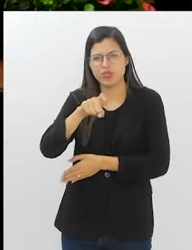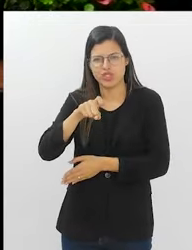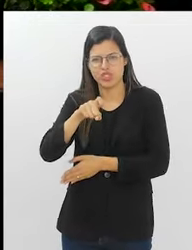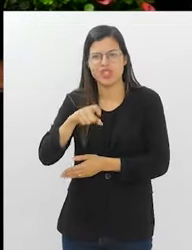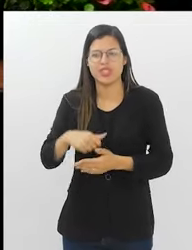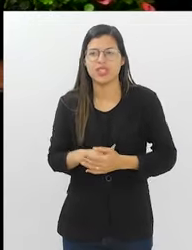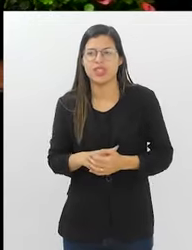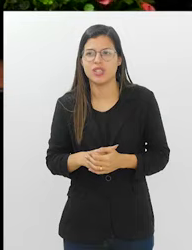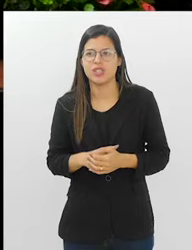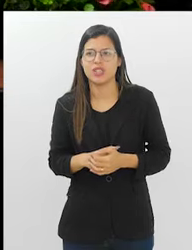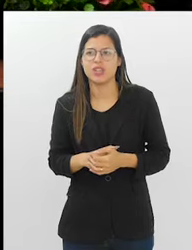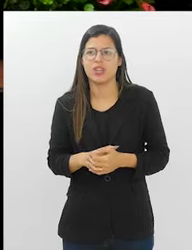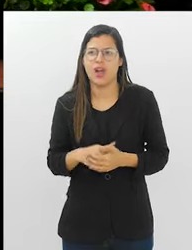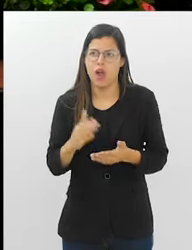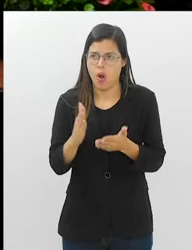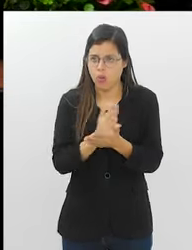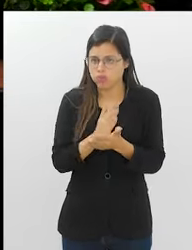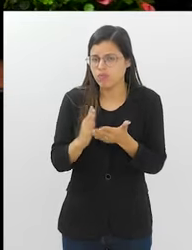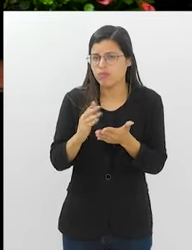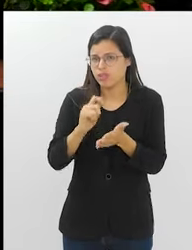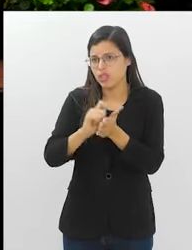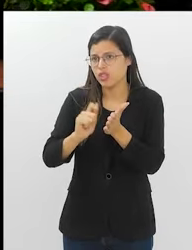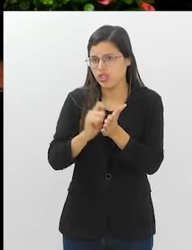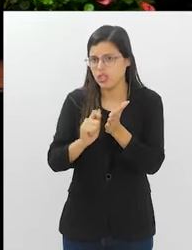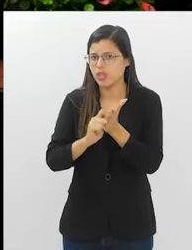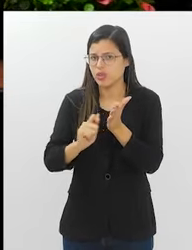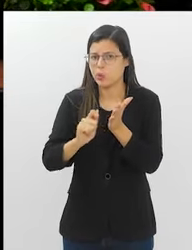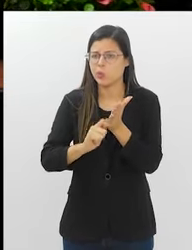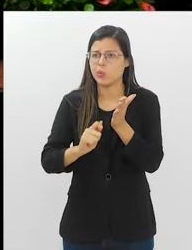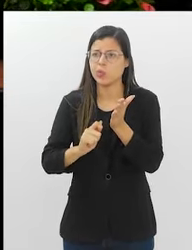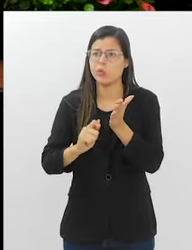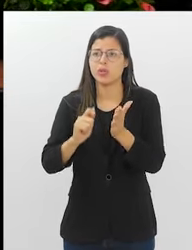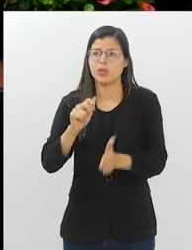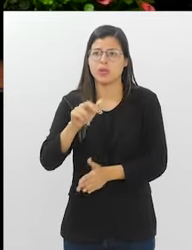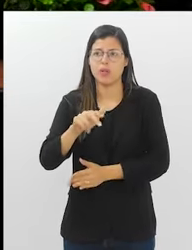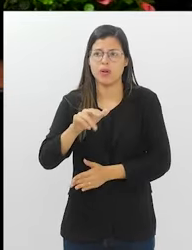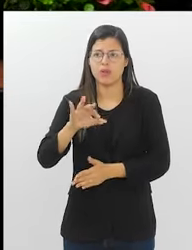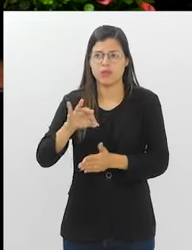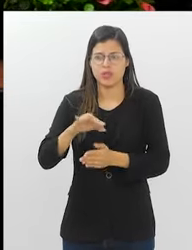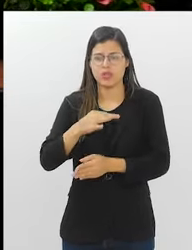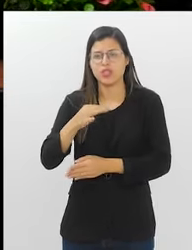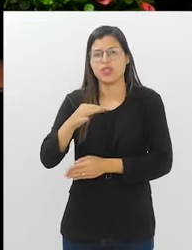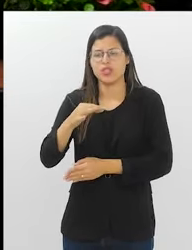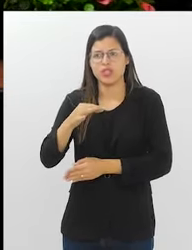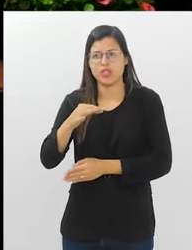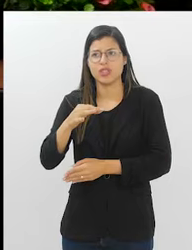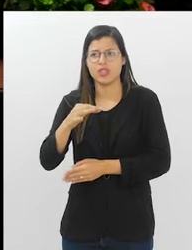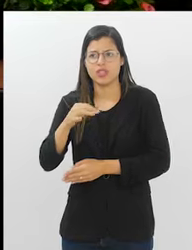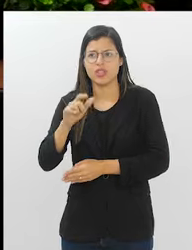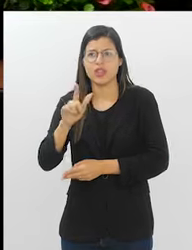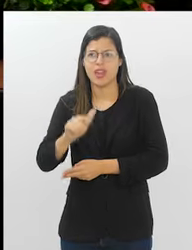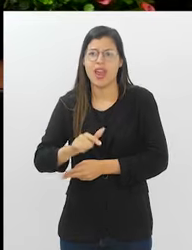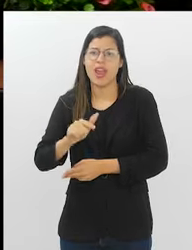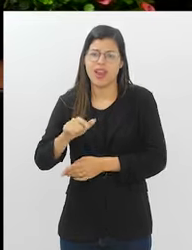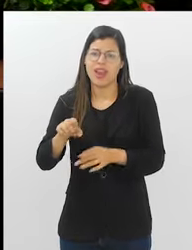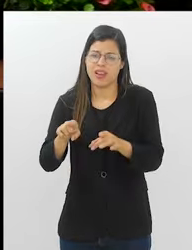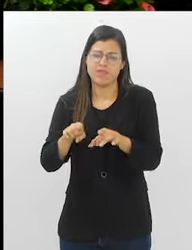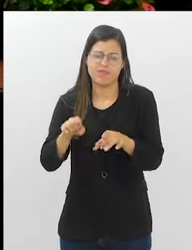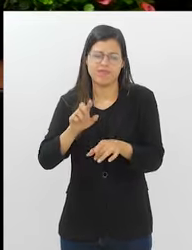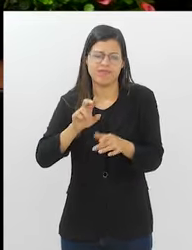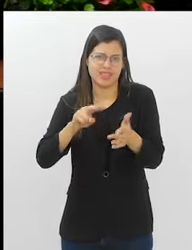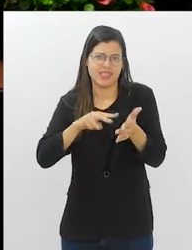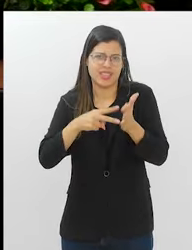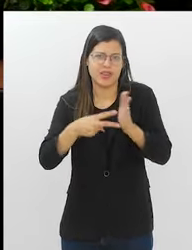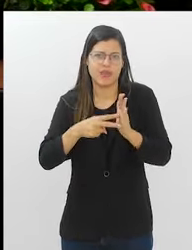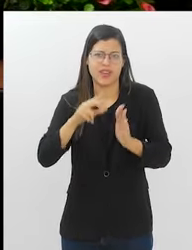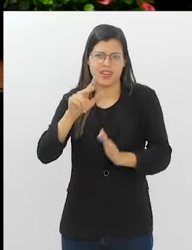obras do escrita Irmão X, pela pena sagrada do Chico Xavier, é Humberto de Campos,